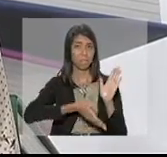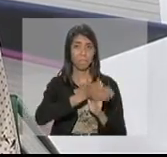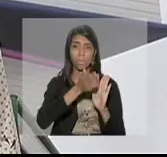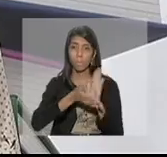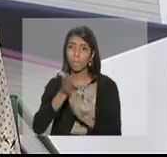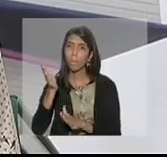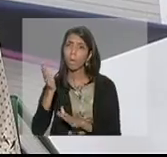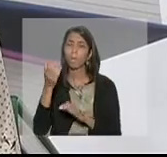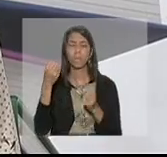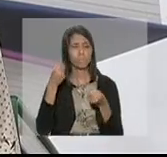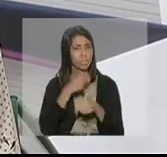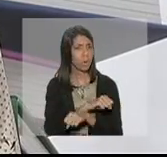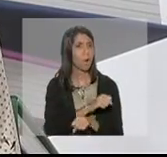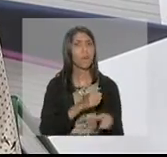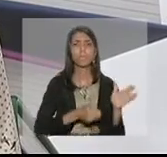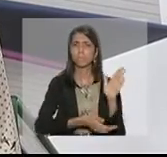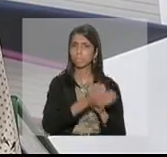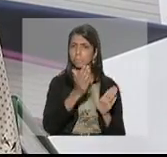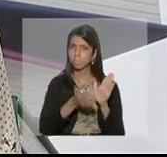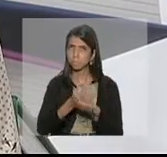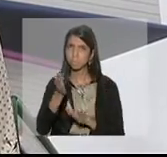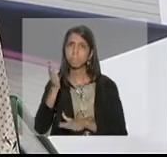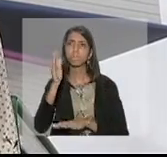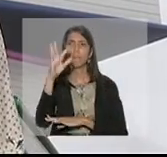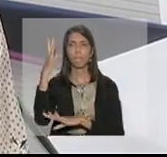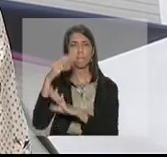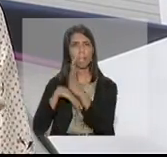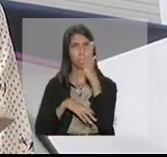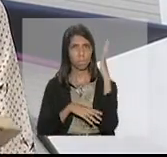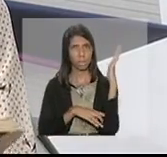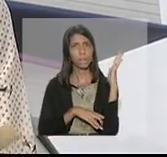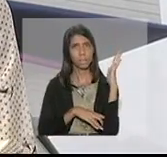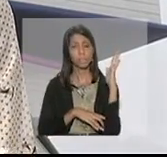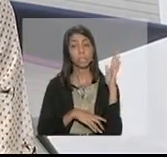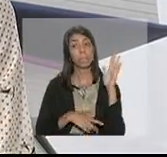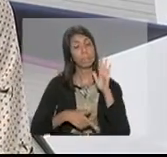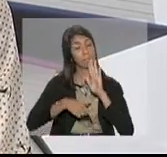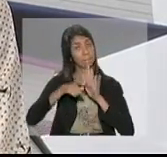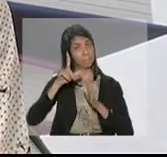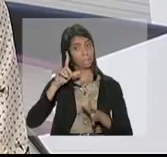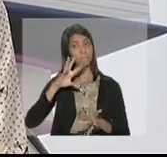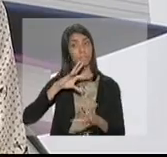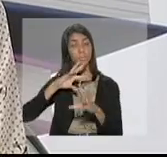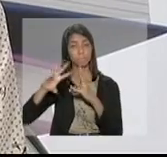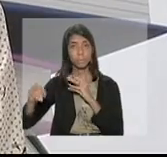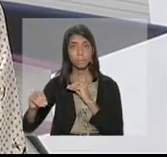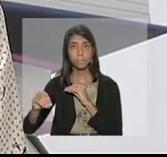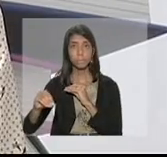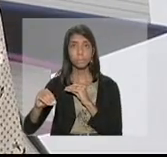negros e dos escravos na floresta. Antes de escapar,